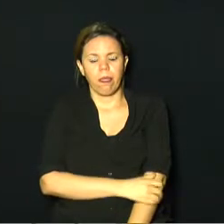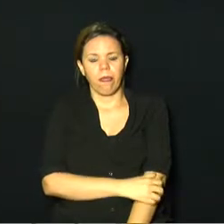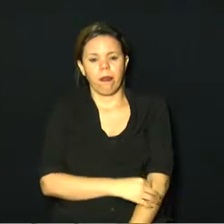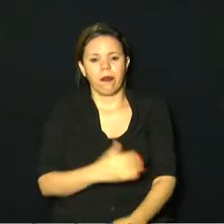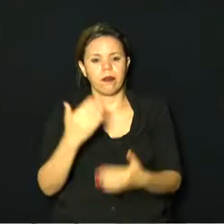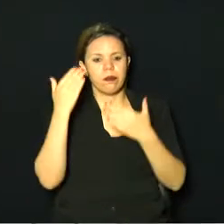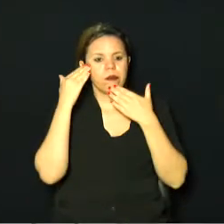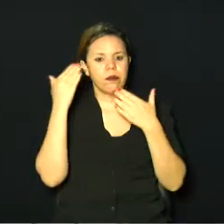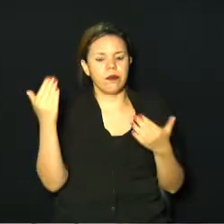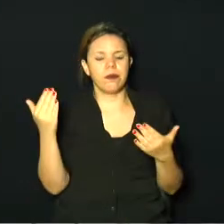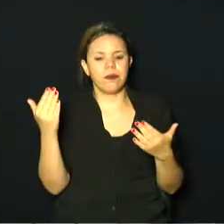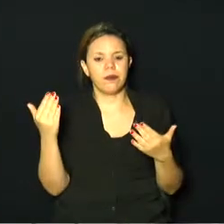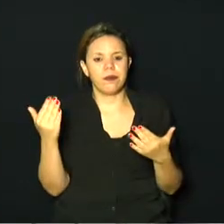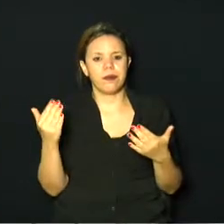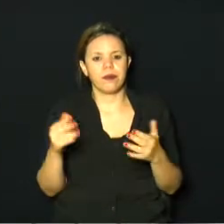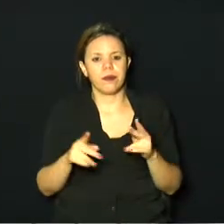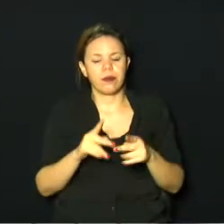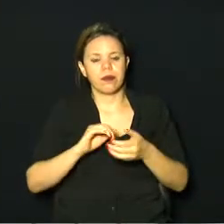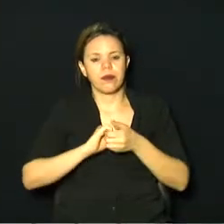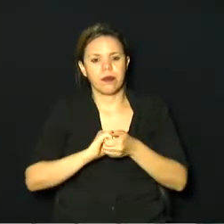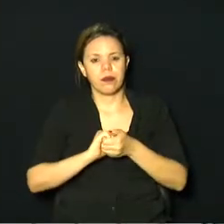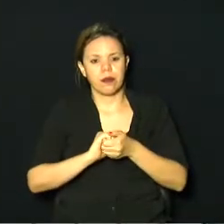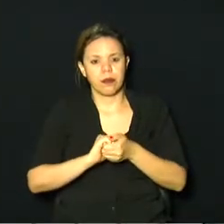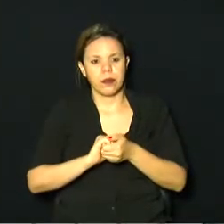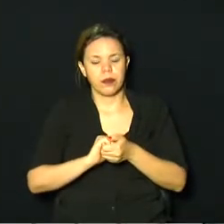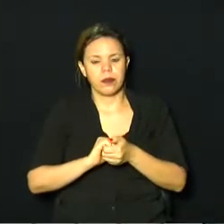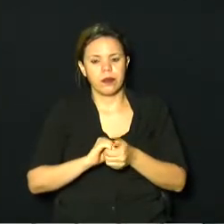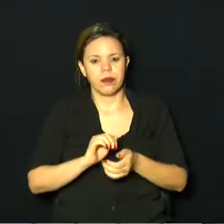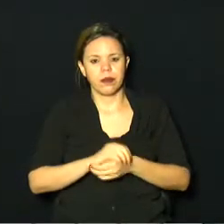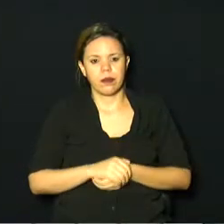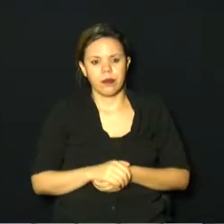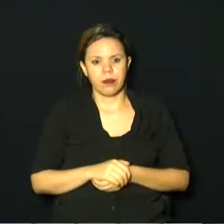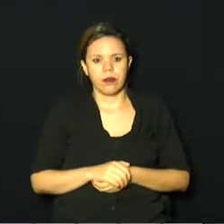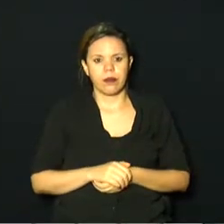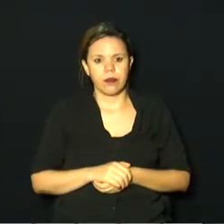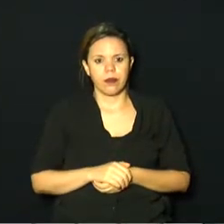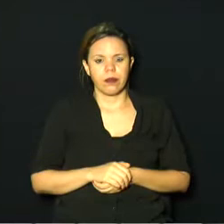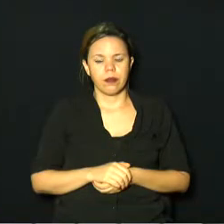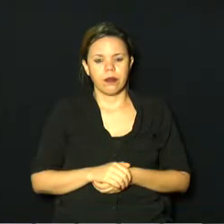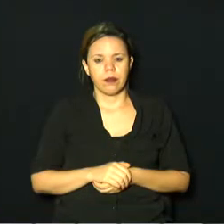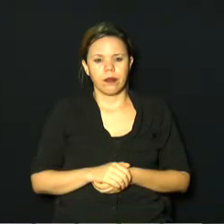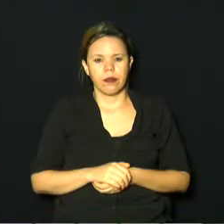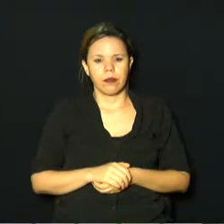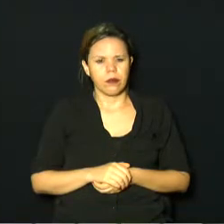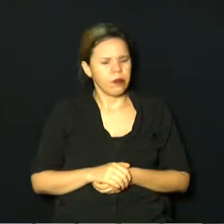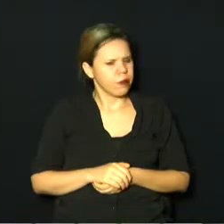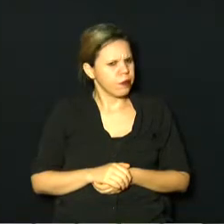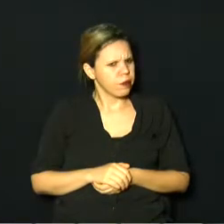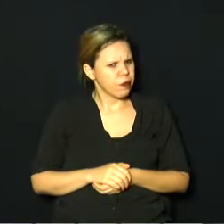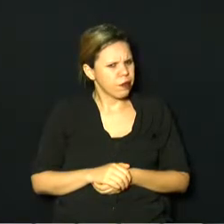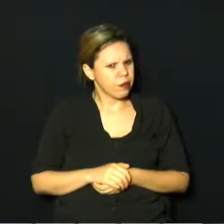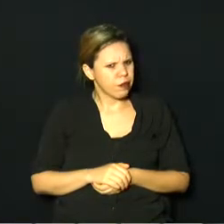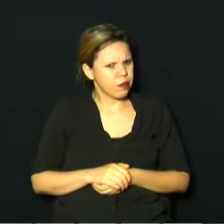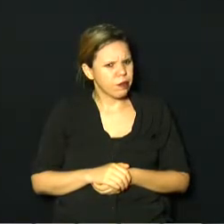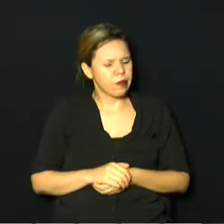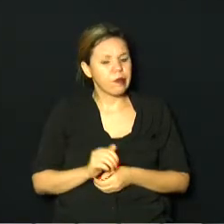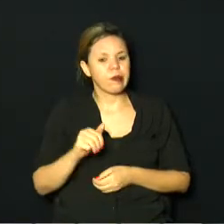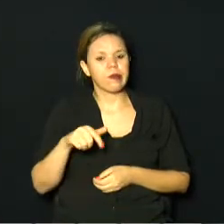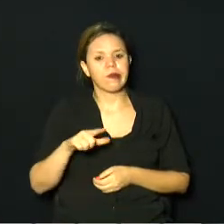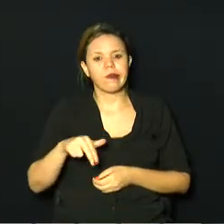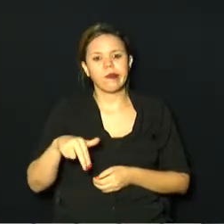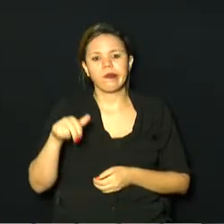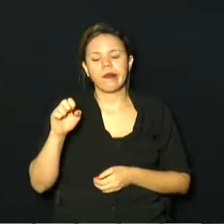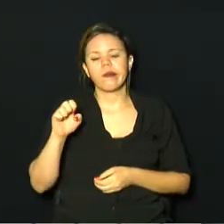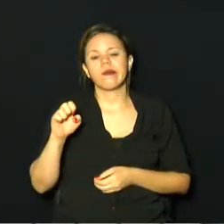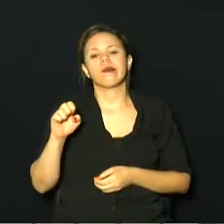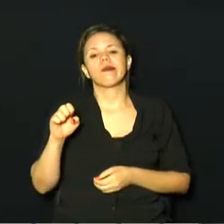agradecer e dar uma saudação ao Paulo Mariante, que é do Fórum Municipal de Direitos Humanos, o